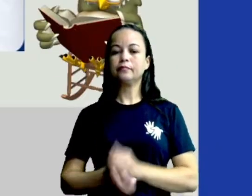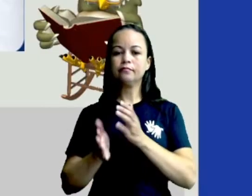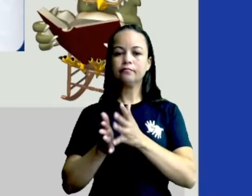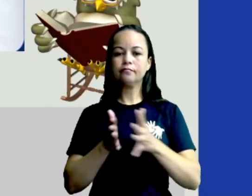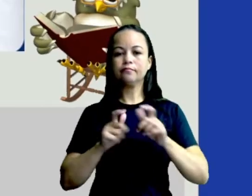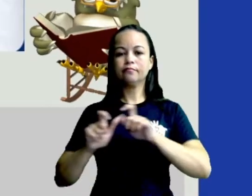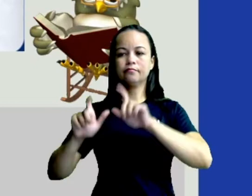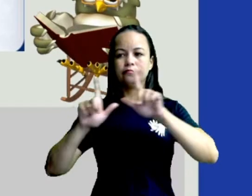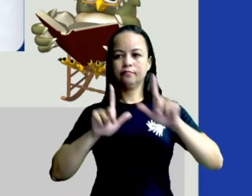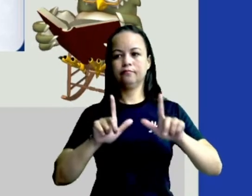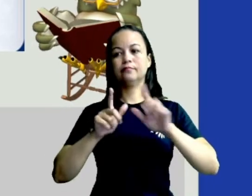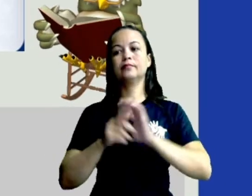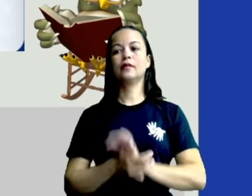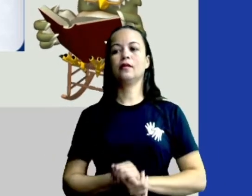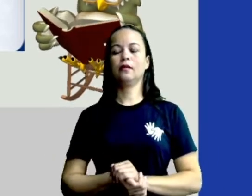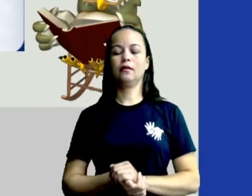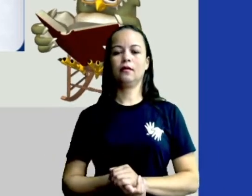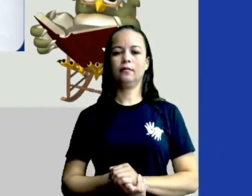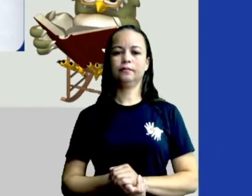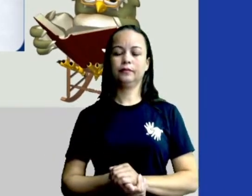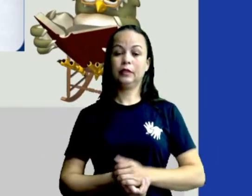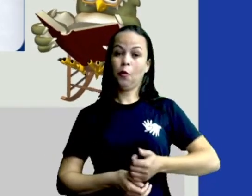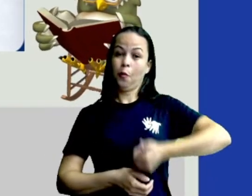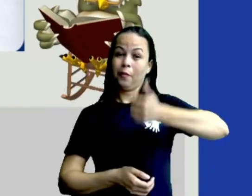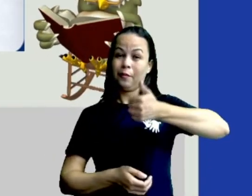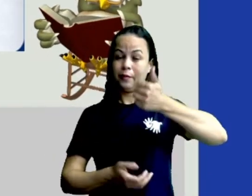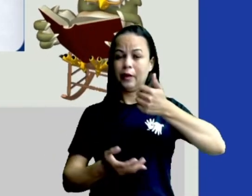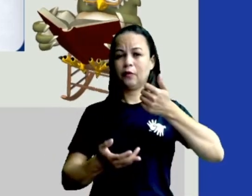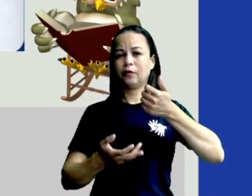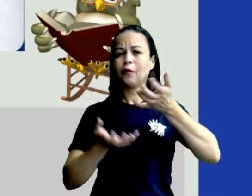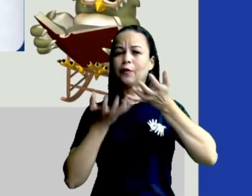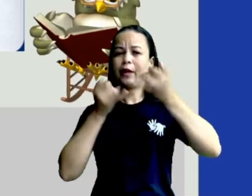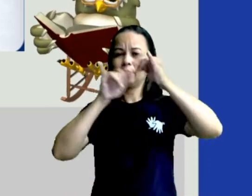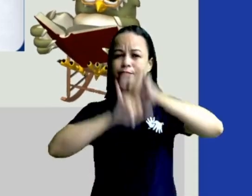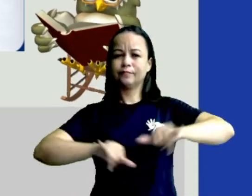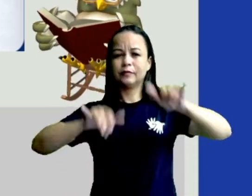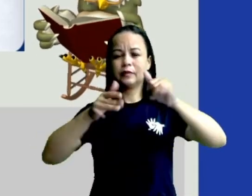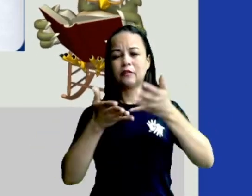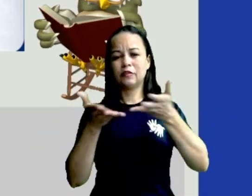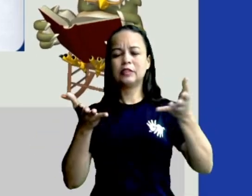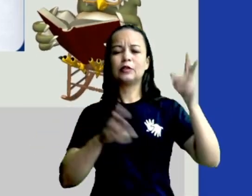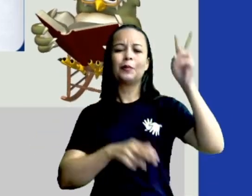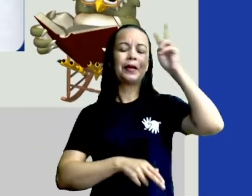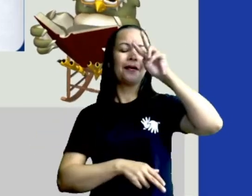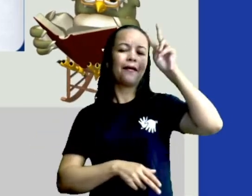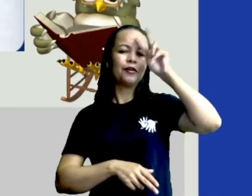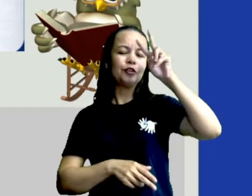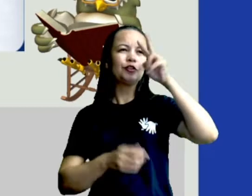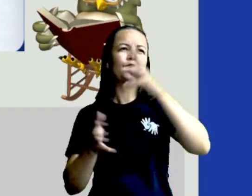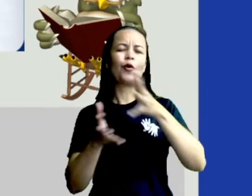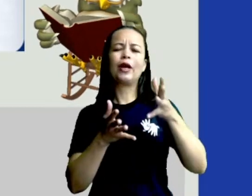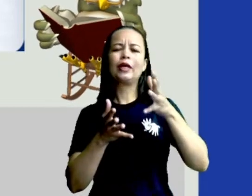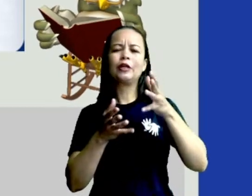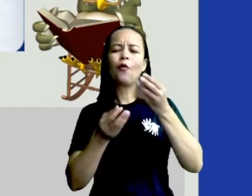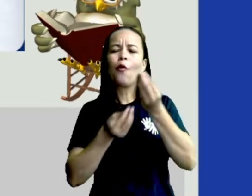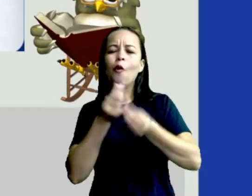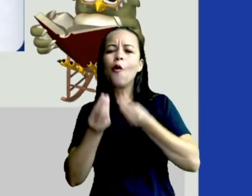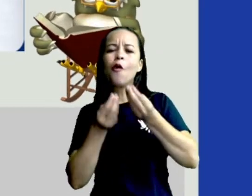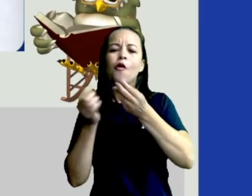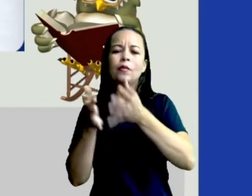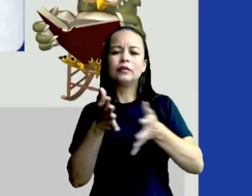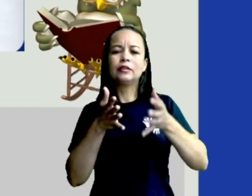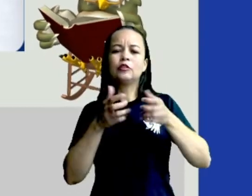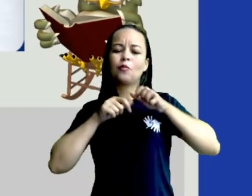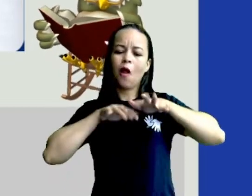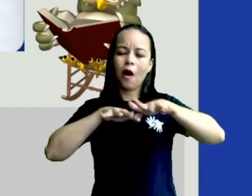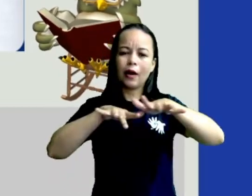ver. Olha só, primeira coisa que eu quero falar para vocês sobre a história, sobre essa circulação e